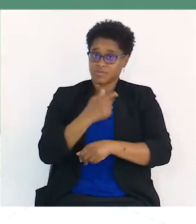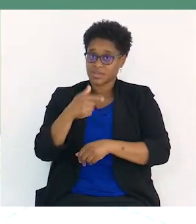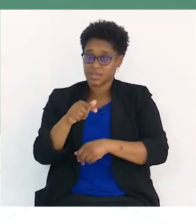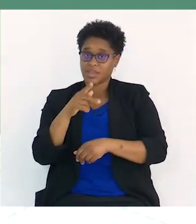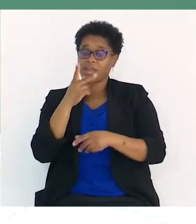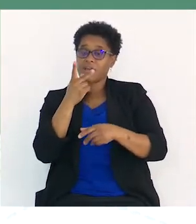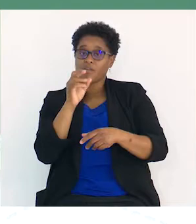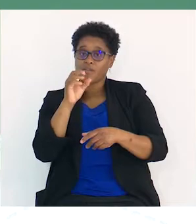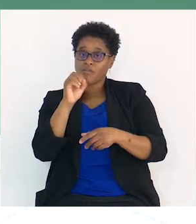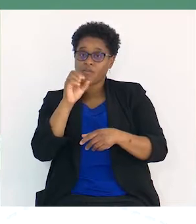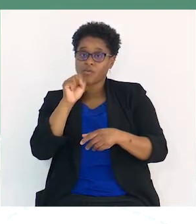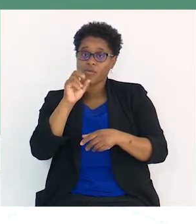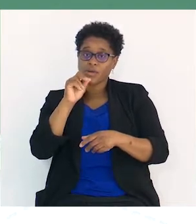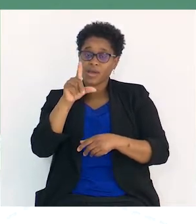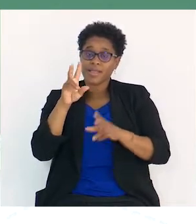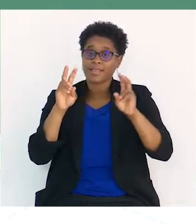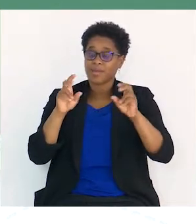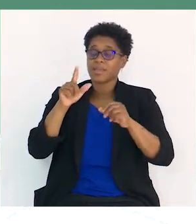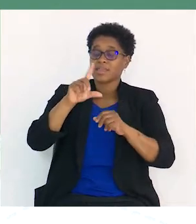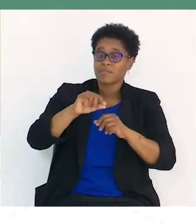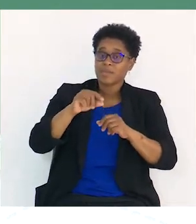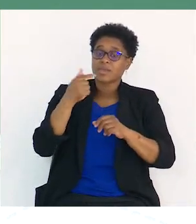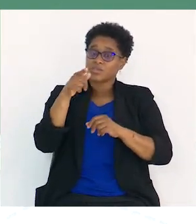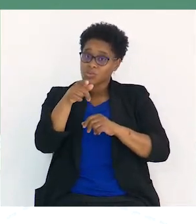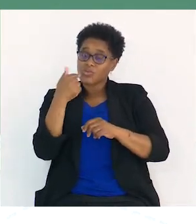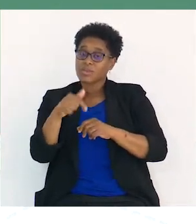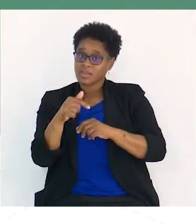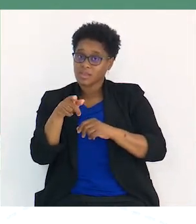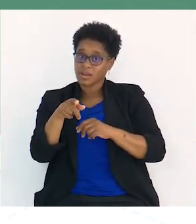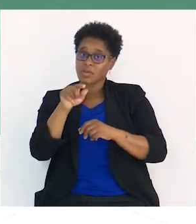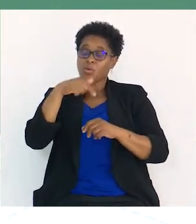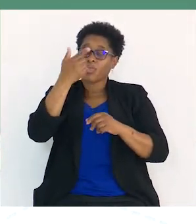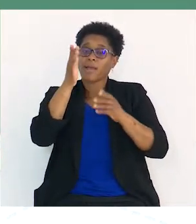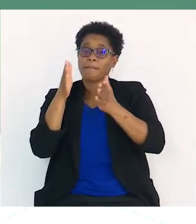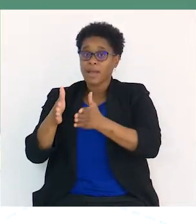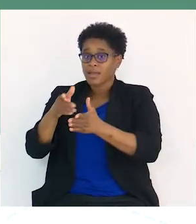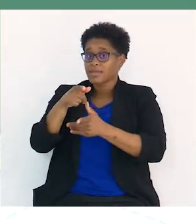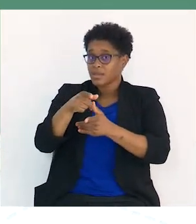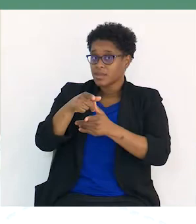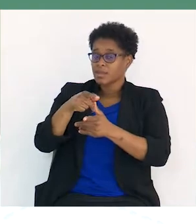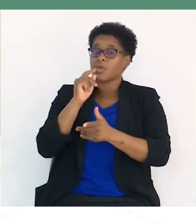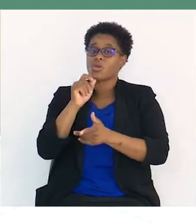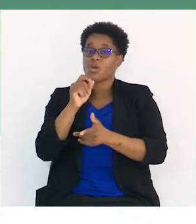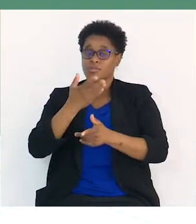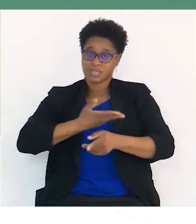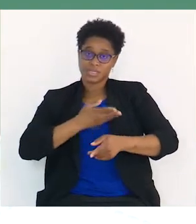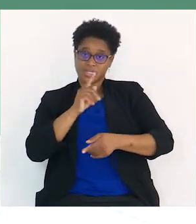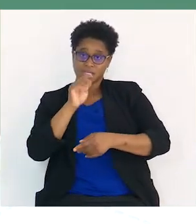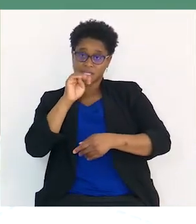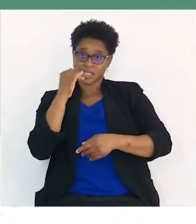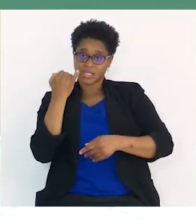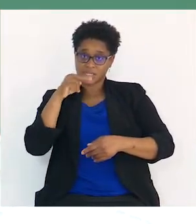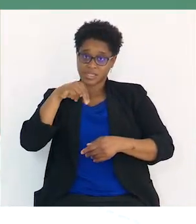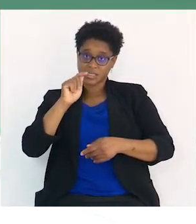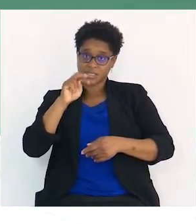vogal temática, ok? E vais encontrar esta outra parcela, este outro elemento, que é chamada de desinência,